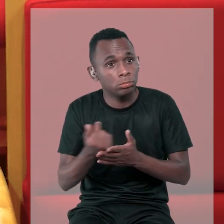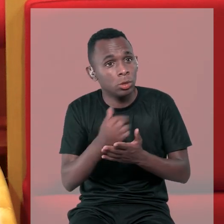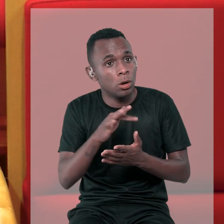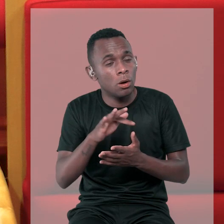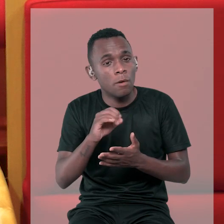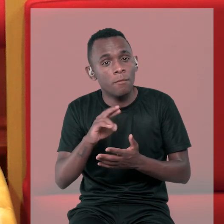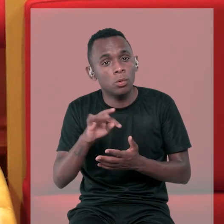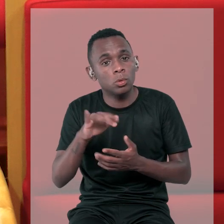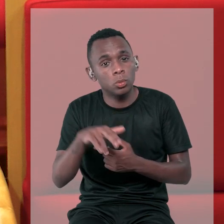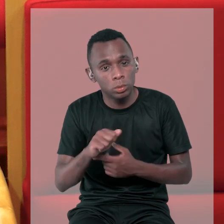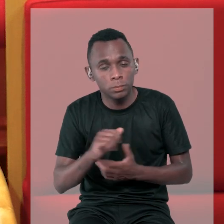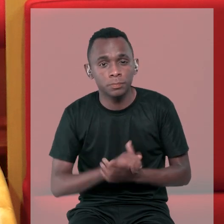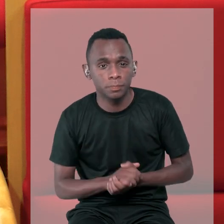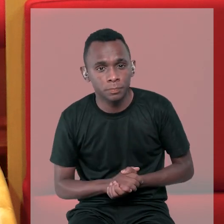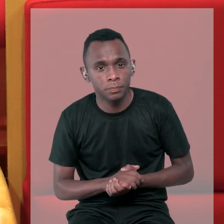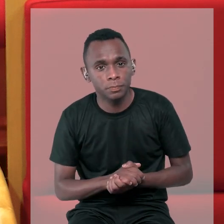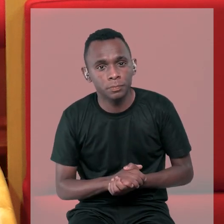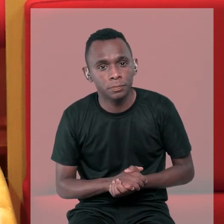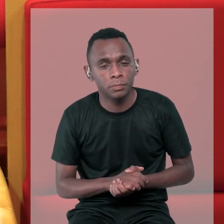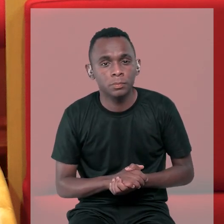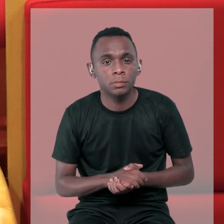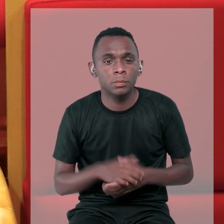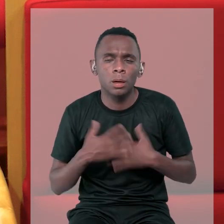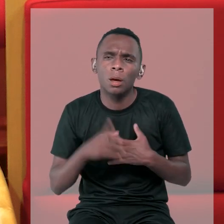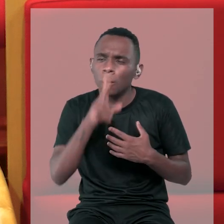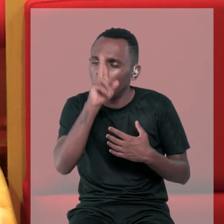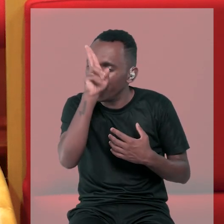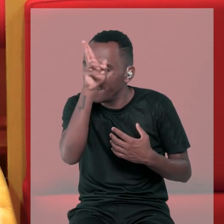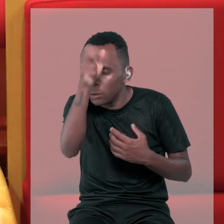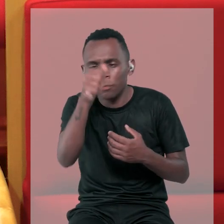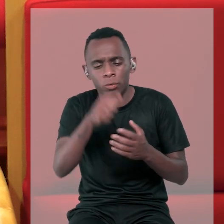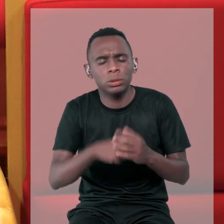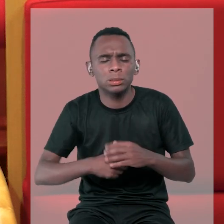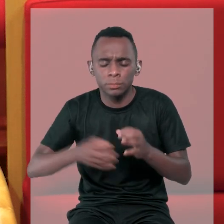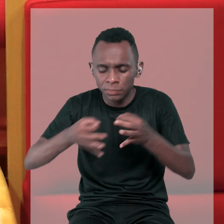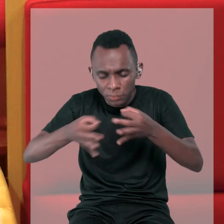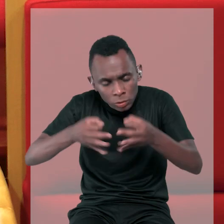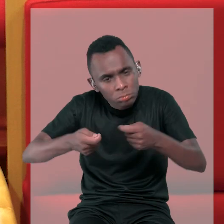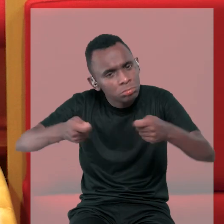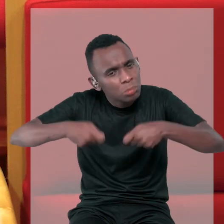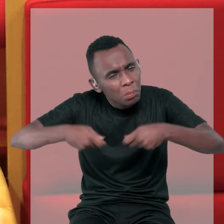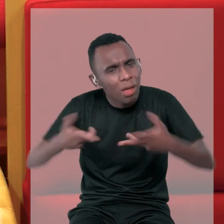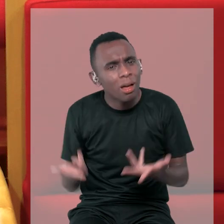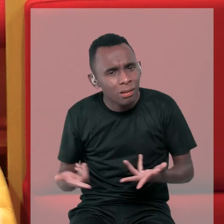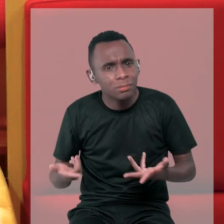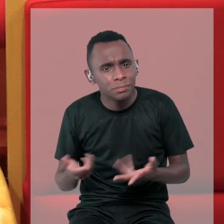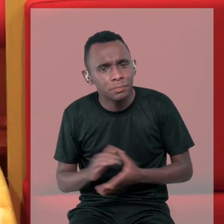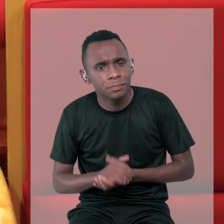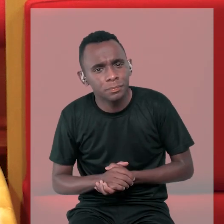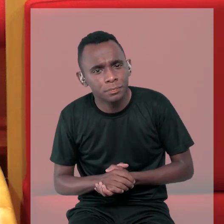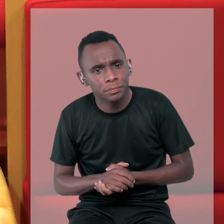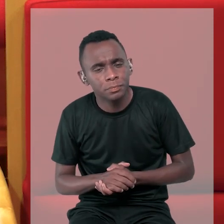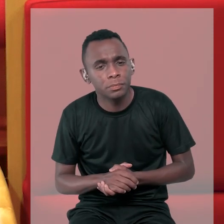ela é assim, uma força indomada diante da influência da